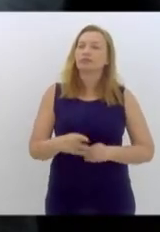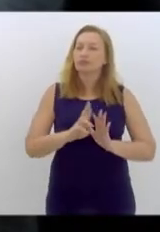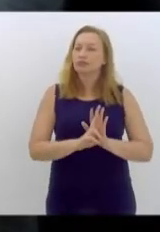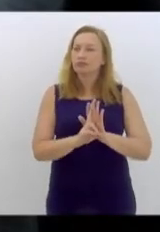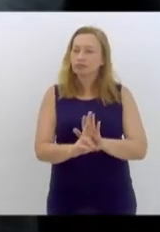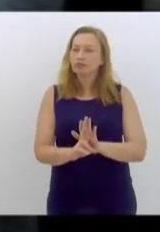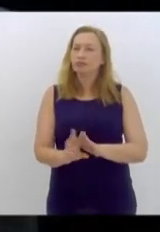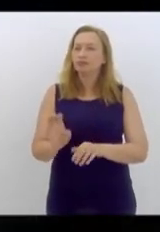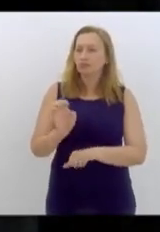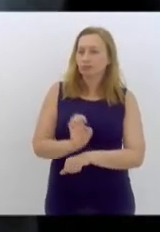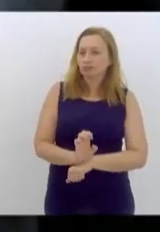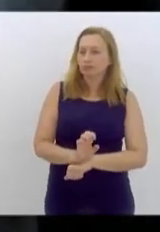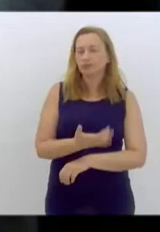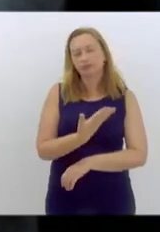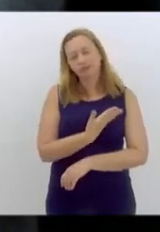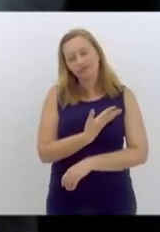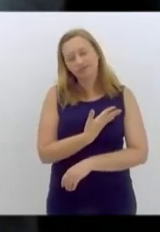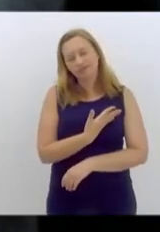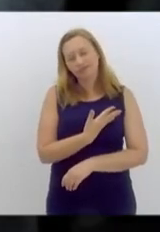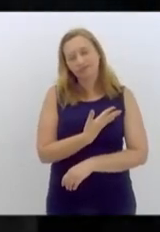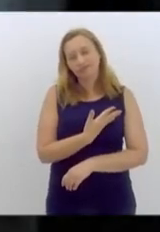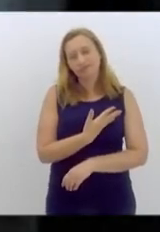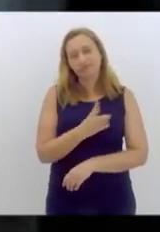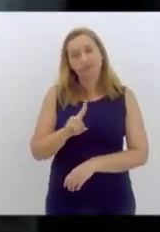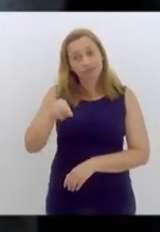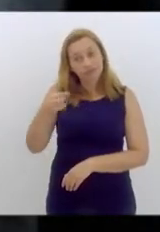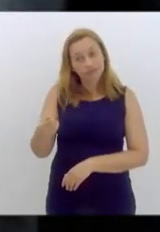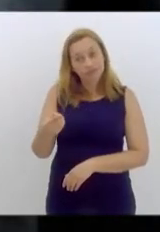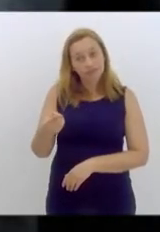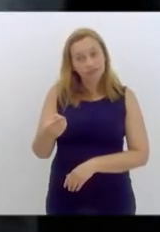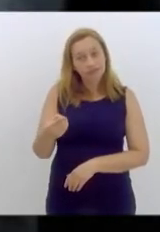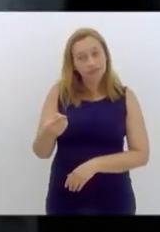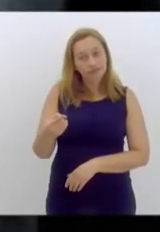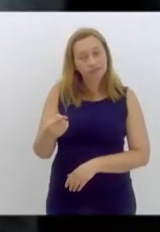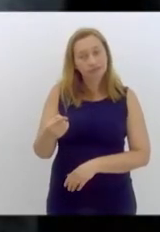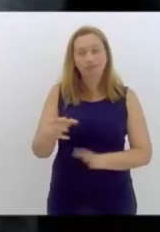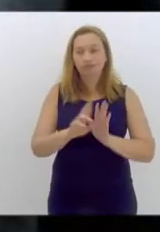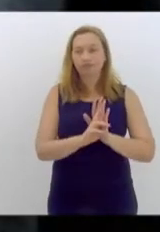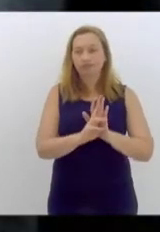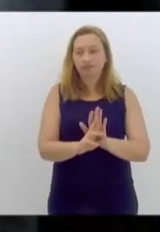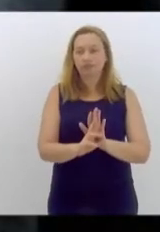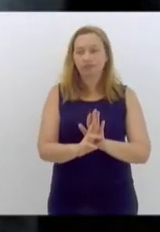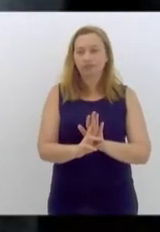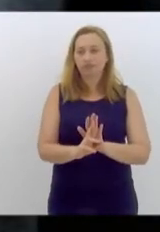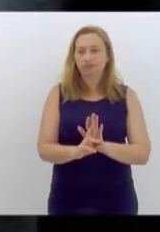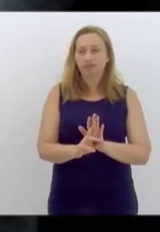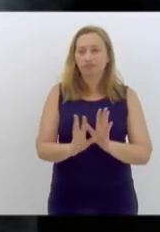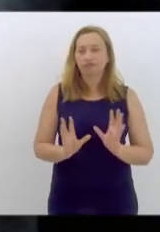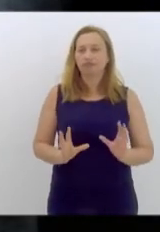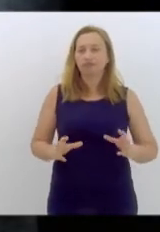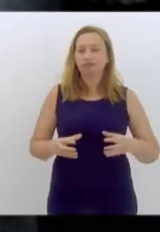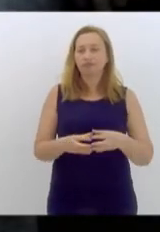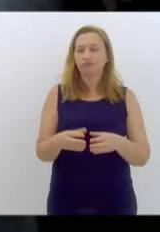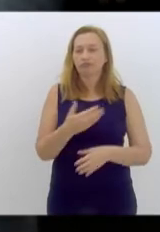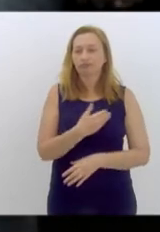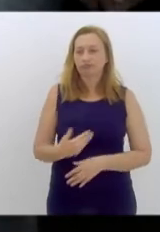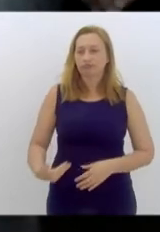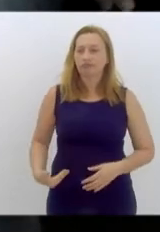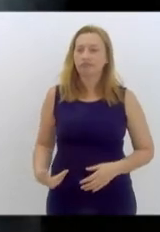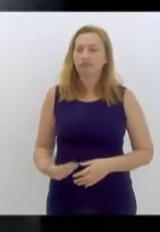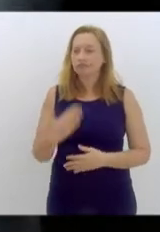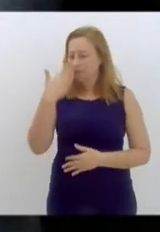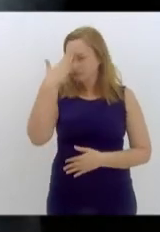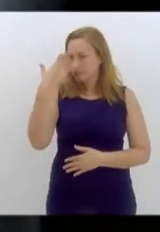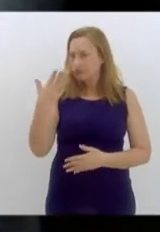representantes do Estado, colegas, e demais autoridades e representantes de entidades presentes. Agradecer